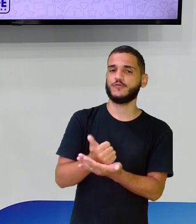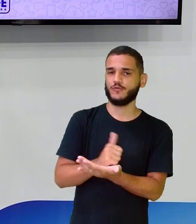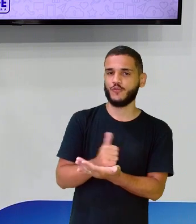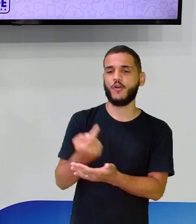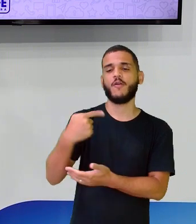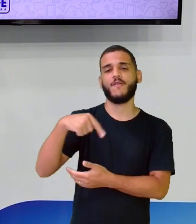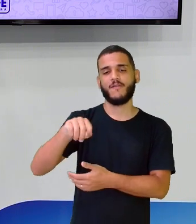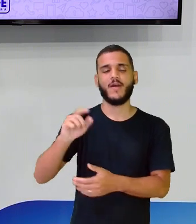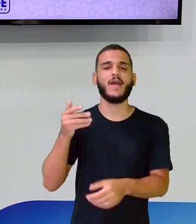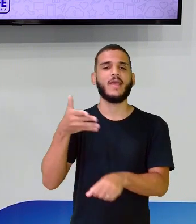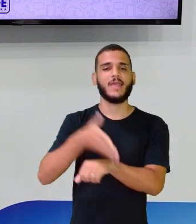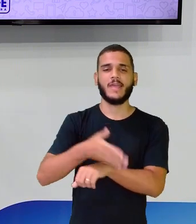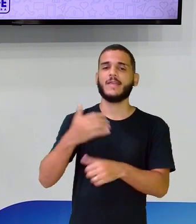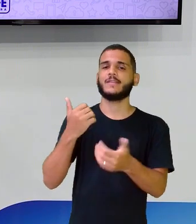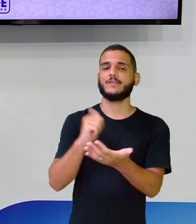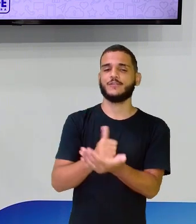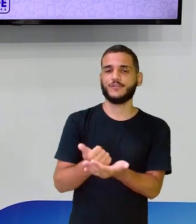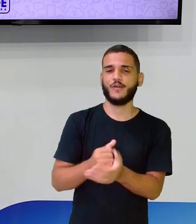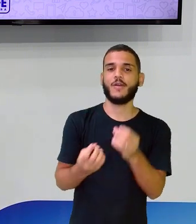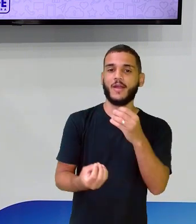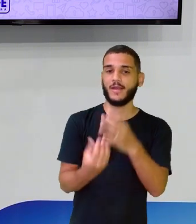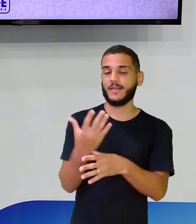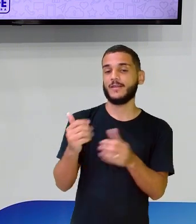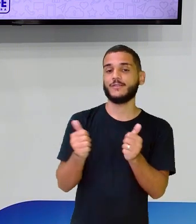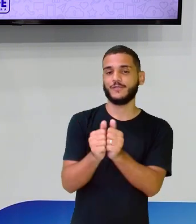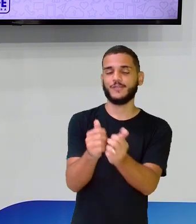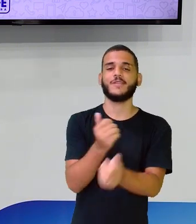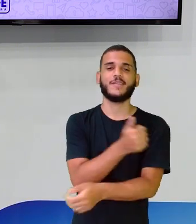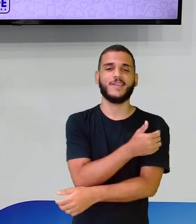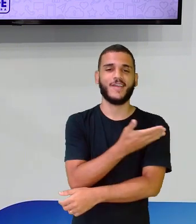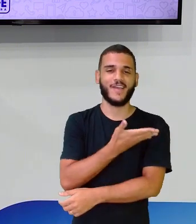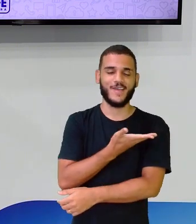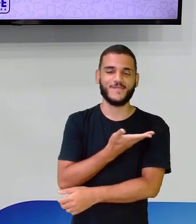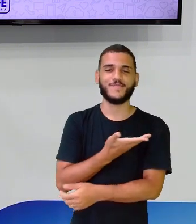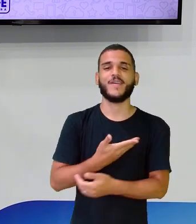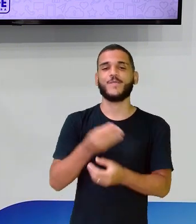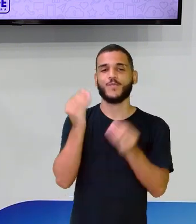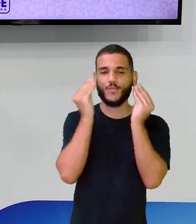lá, entra, joga, cria com seus colegas. Um beijo